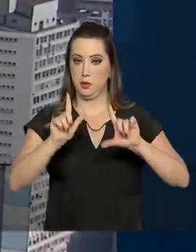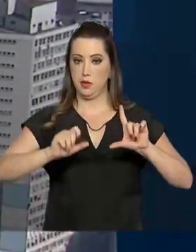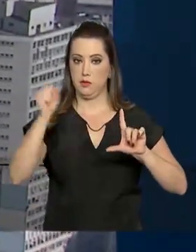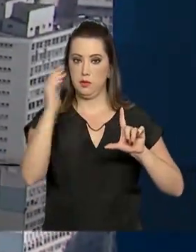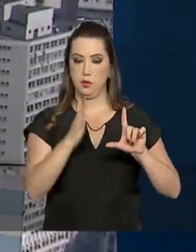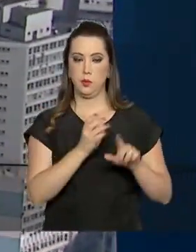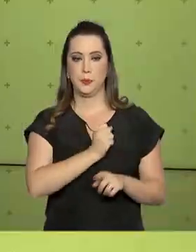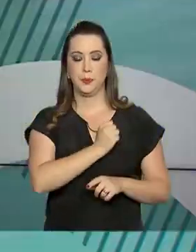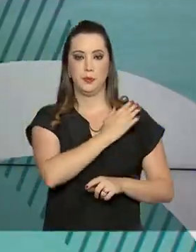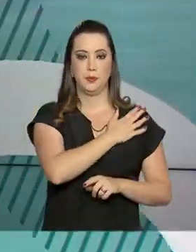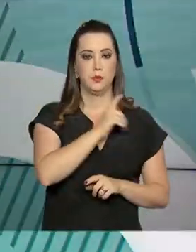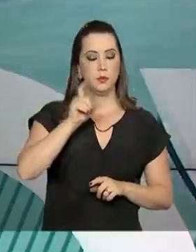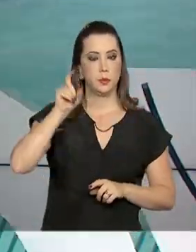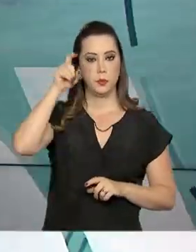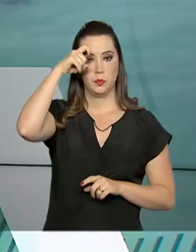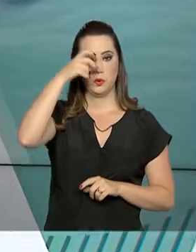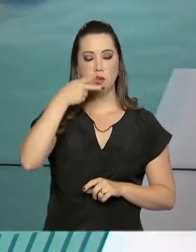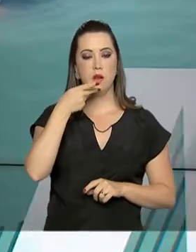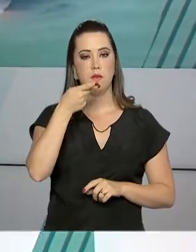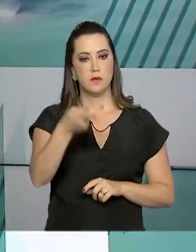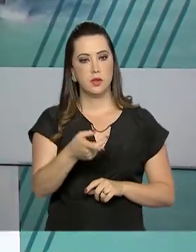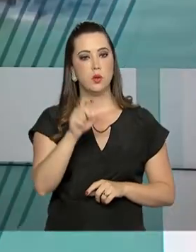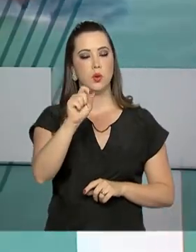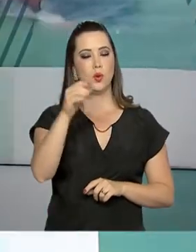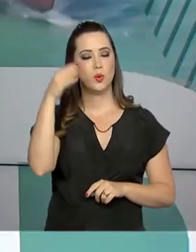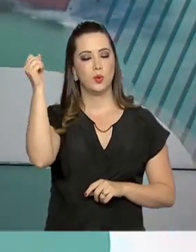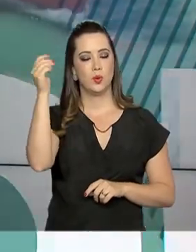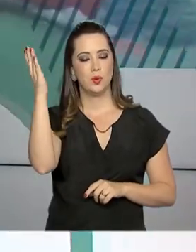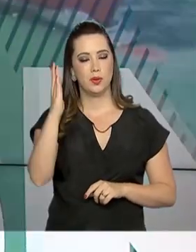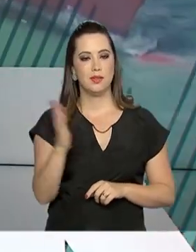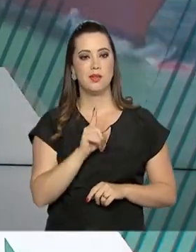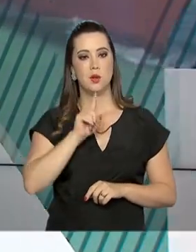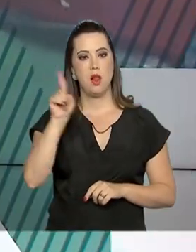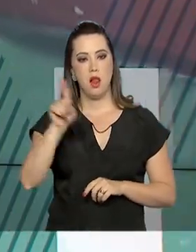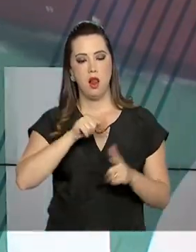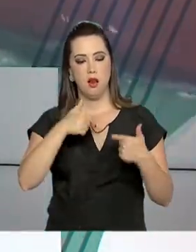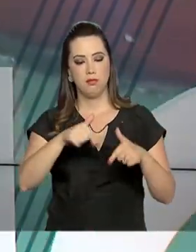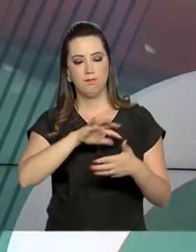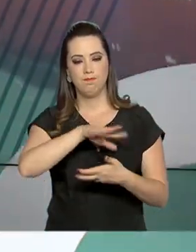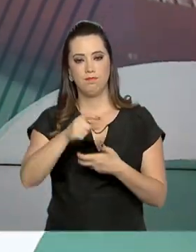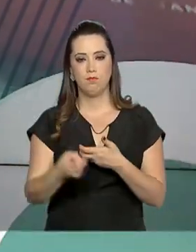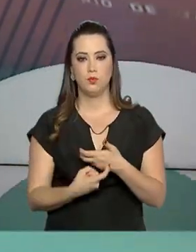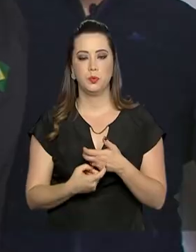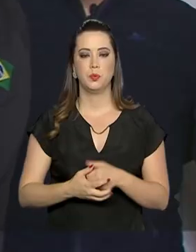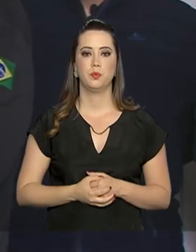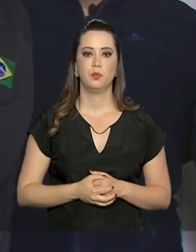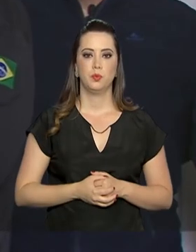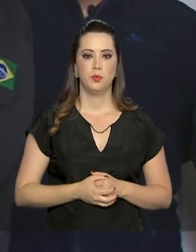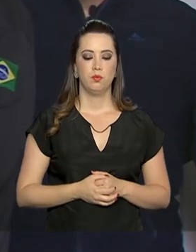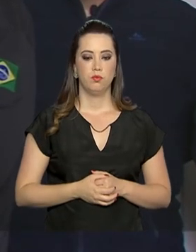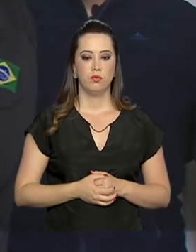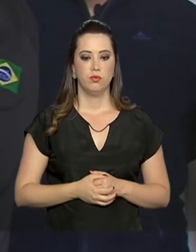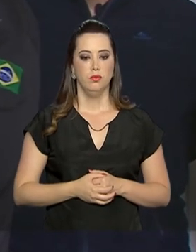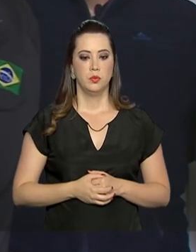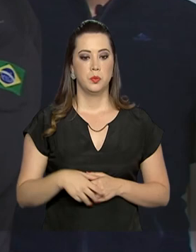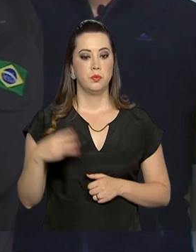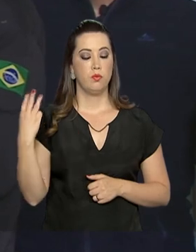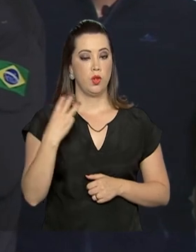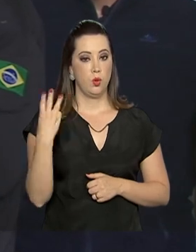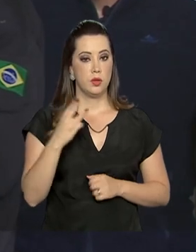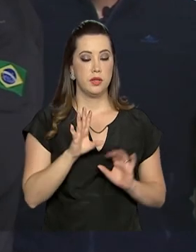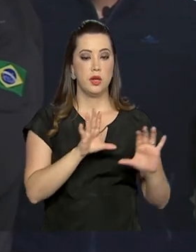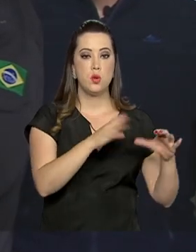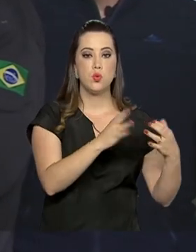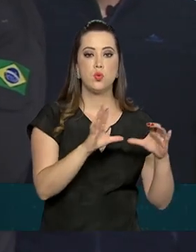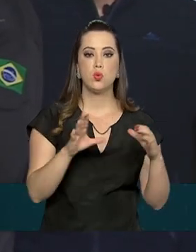o vice-presidente Hamilton Mourão lembrou o trabalho dos brasileiros no continente gelado. Os três ramos das Forças